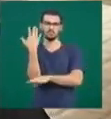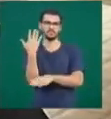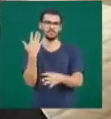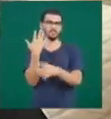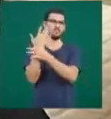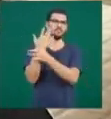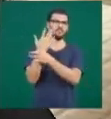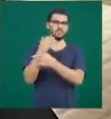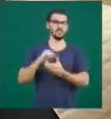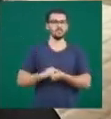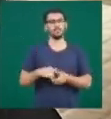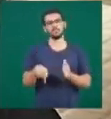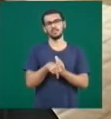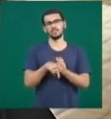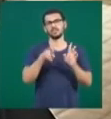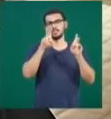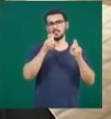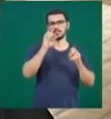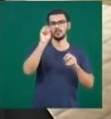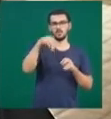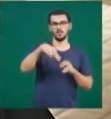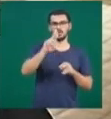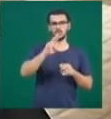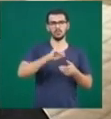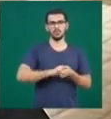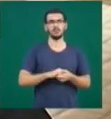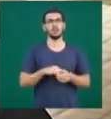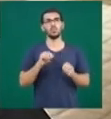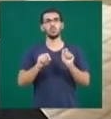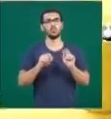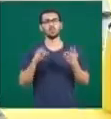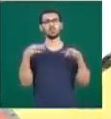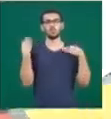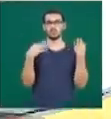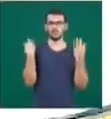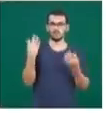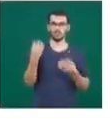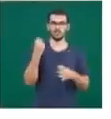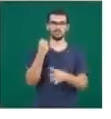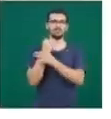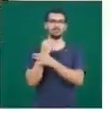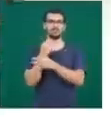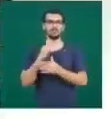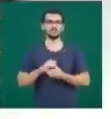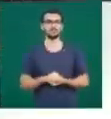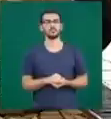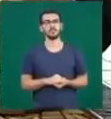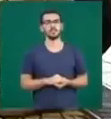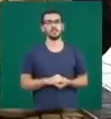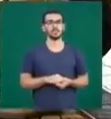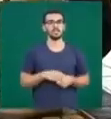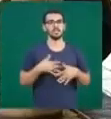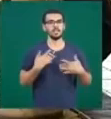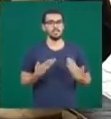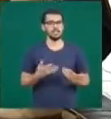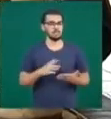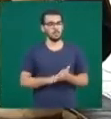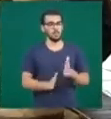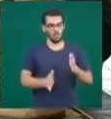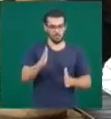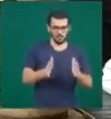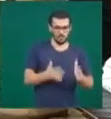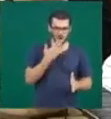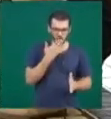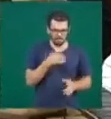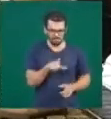o tema desse ano, do meio ambiente desse ano, é o turismo sustentável. O robô faz a seleção por cores. Os estudantes contam